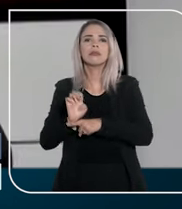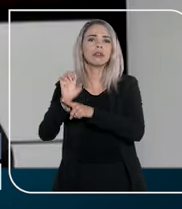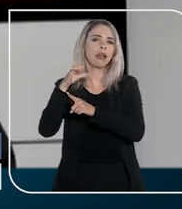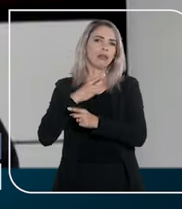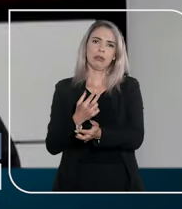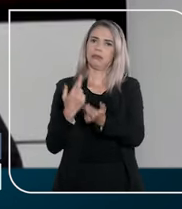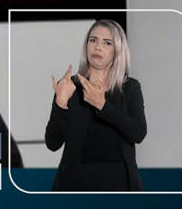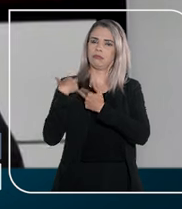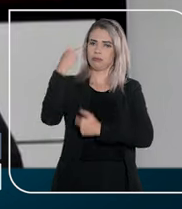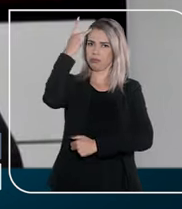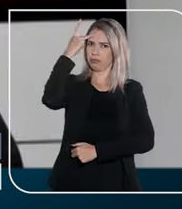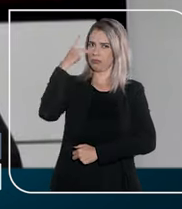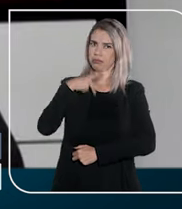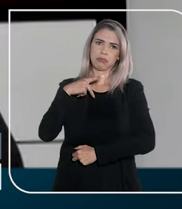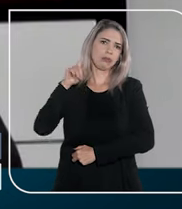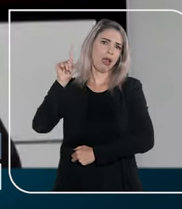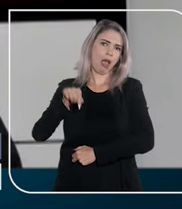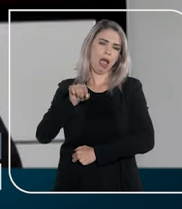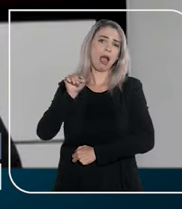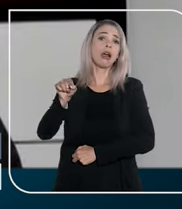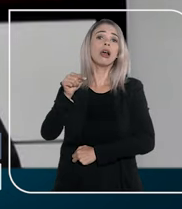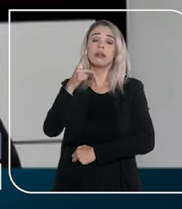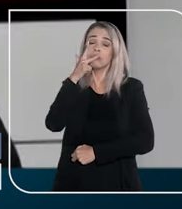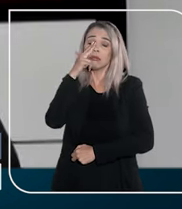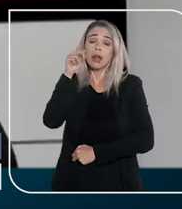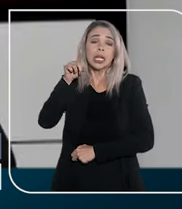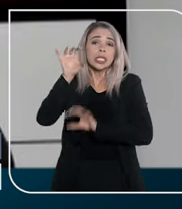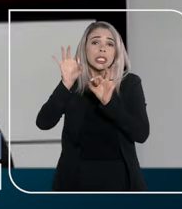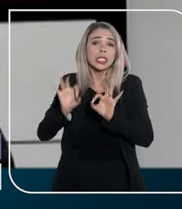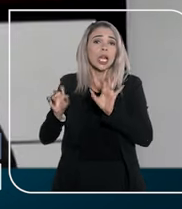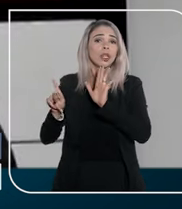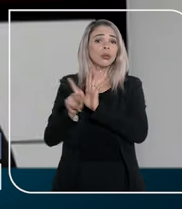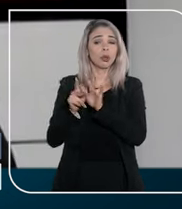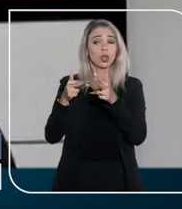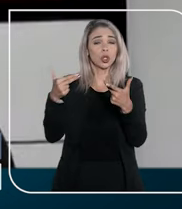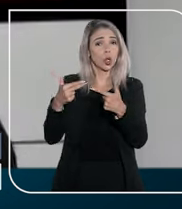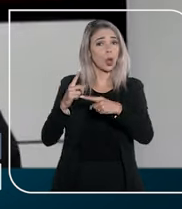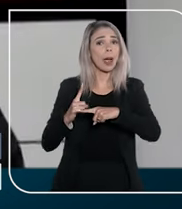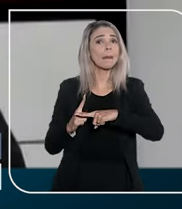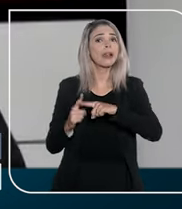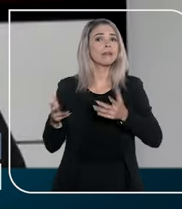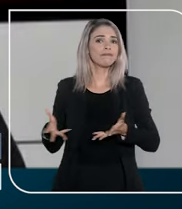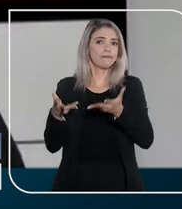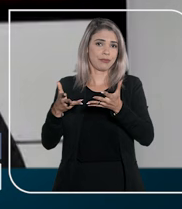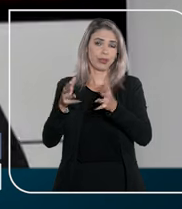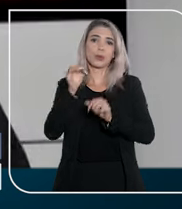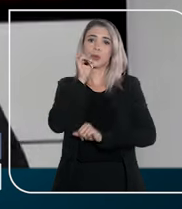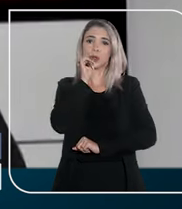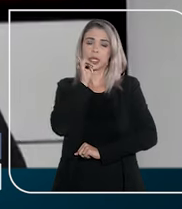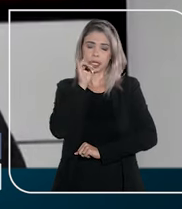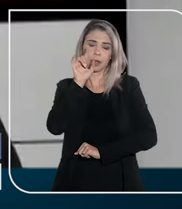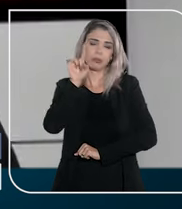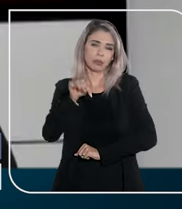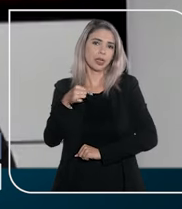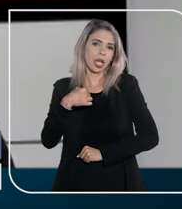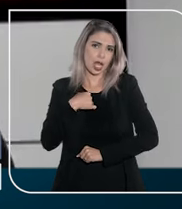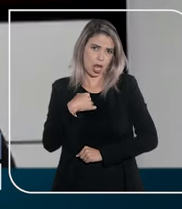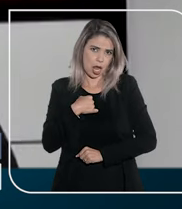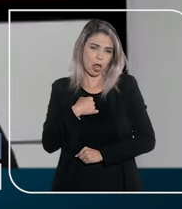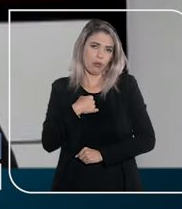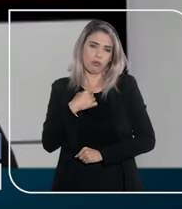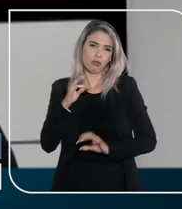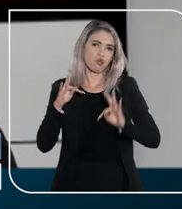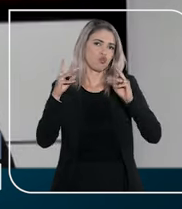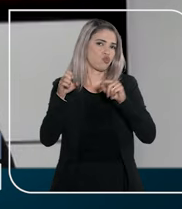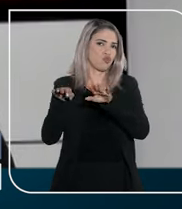vai legislar de acordo com aquilo que ele entende que é o adequado com relação às ações afirmativas. Nós temos como norte, que eu não posso falar de todos os